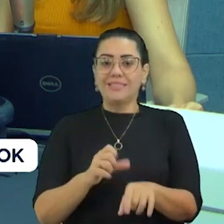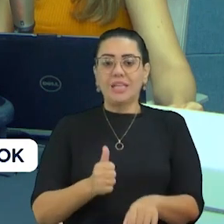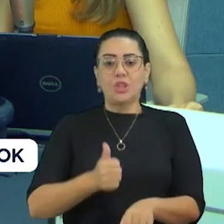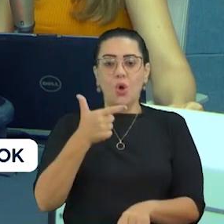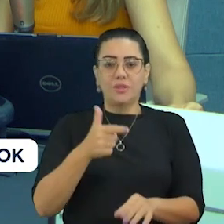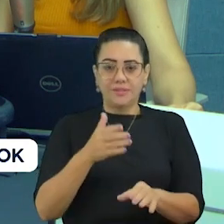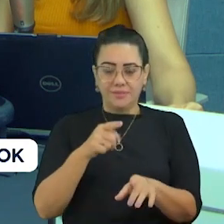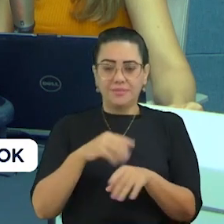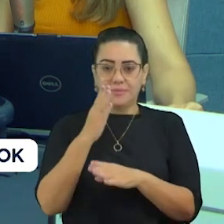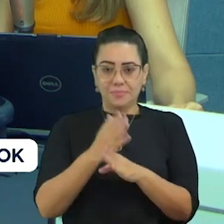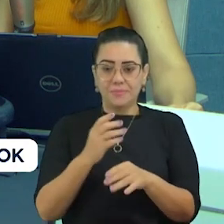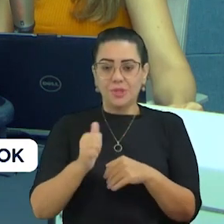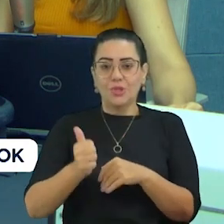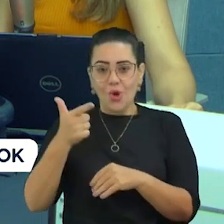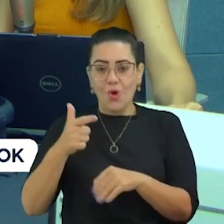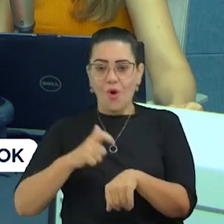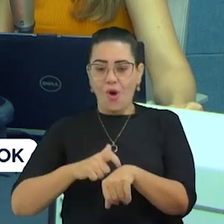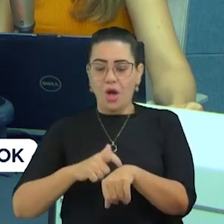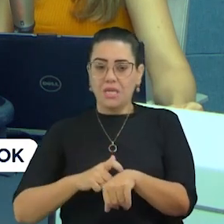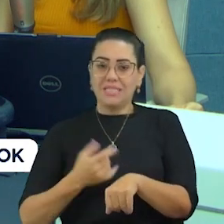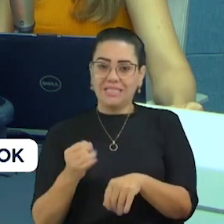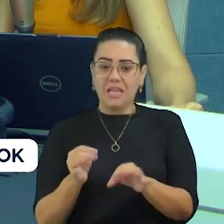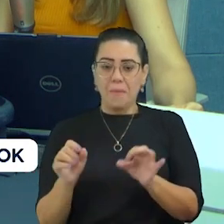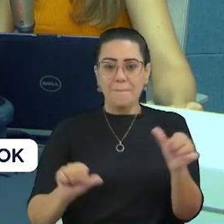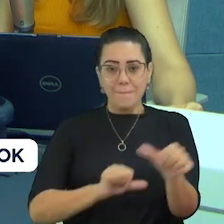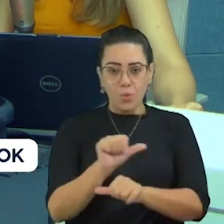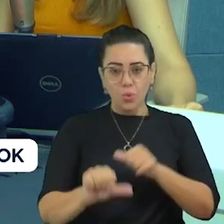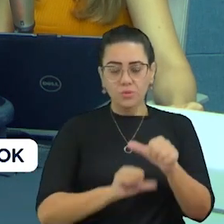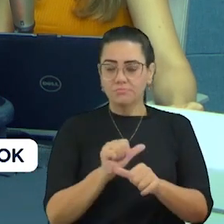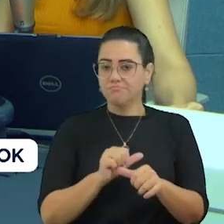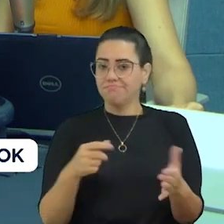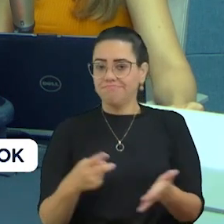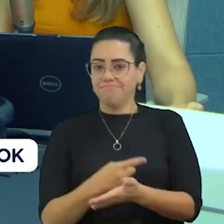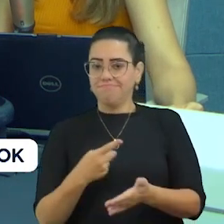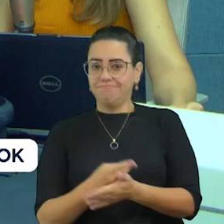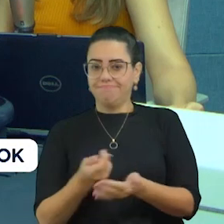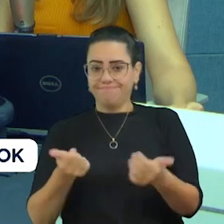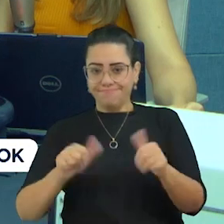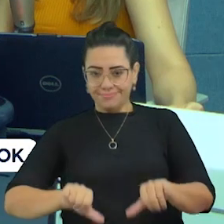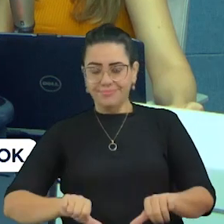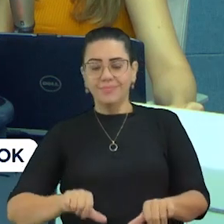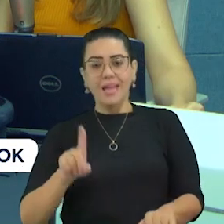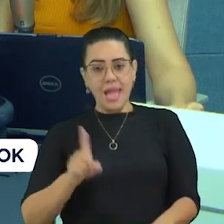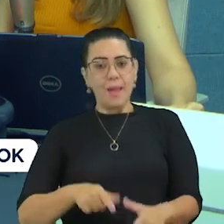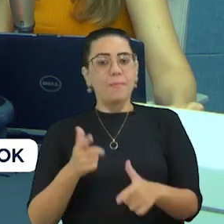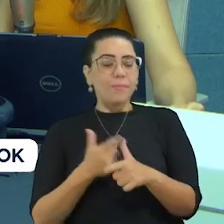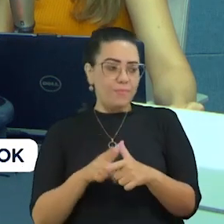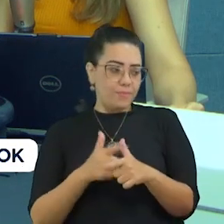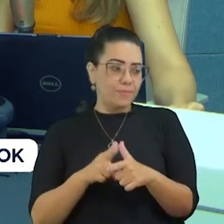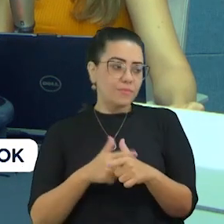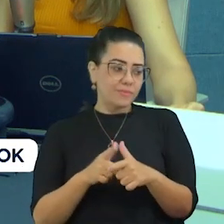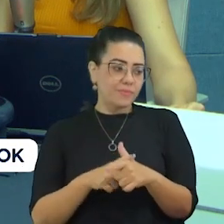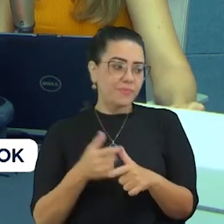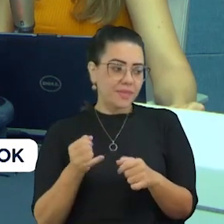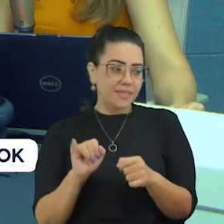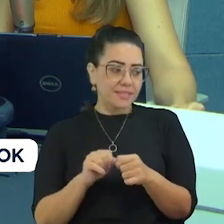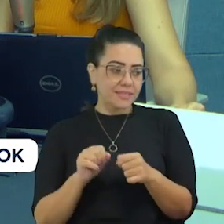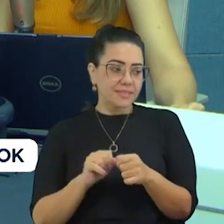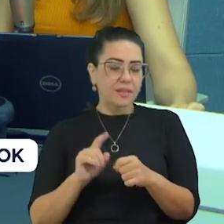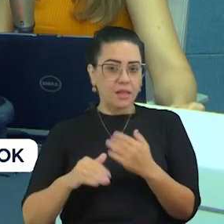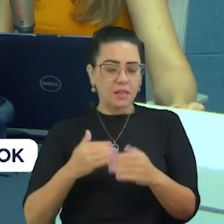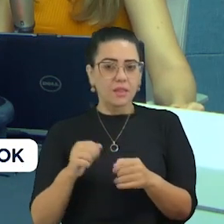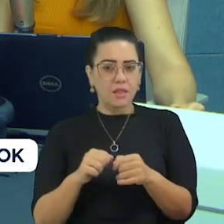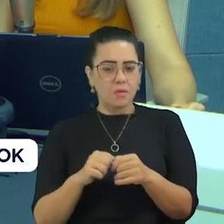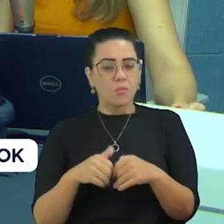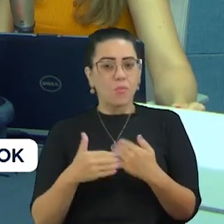mudamos esse horário, você perde a eficácia da medicação. Uhum. E isso é um problema, por exemplo, quando nós estamos tratando de uma